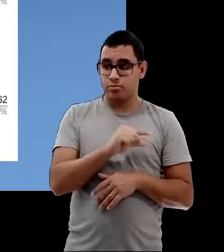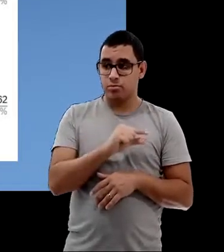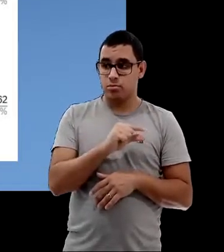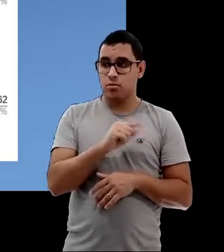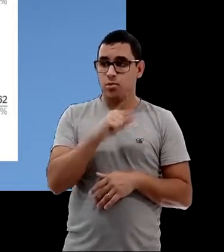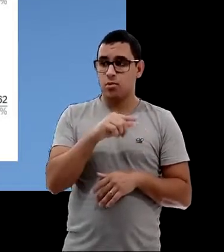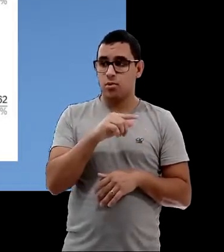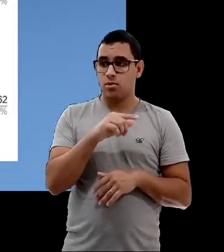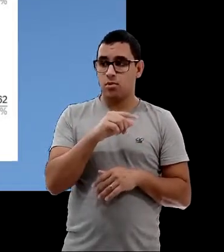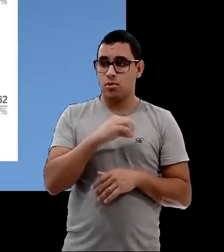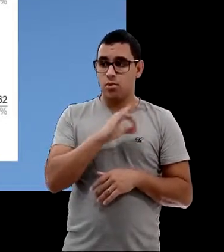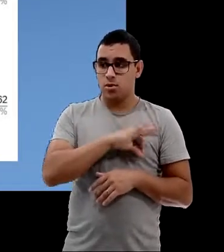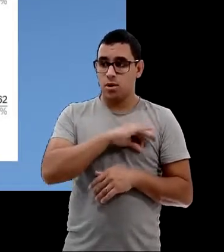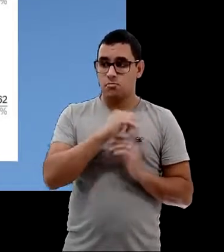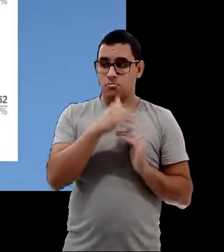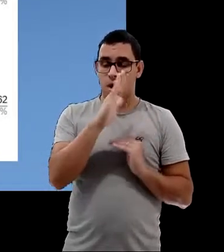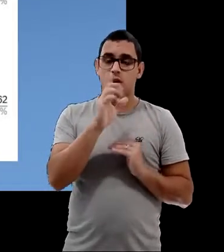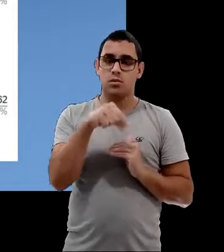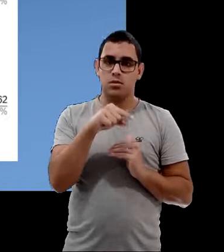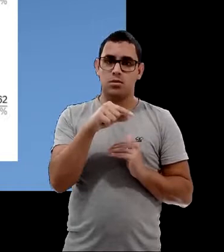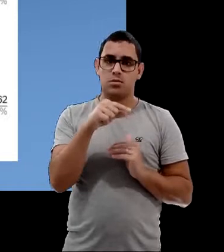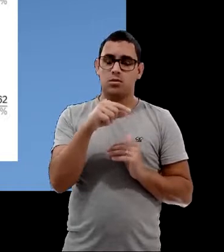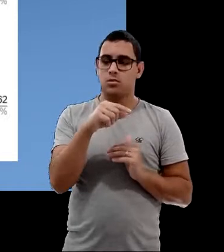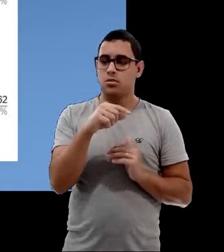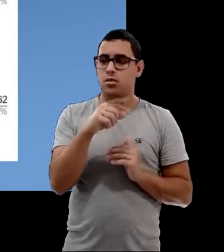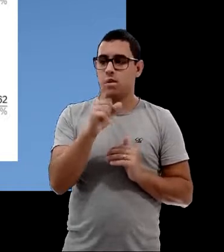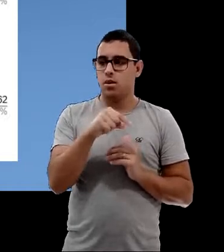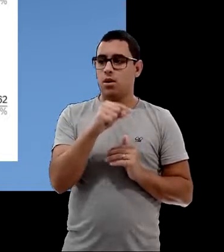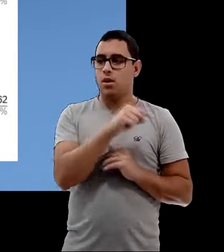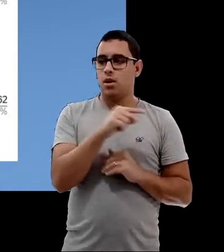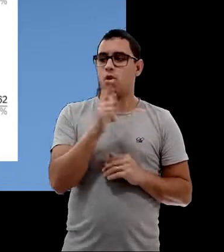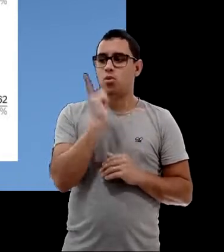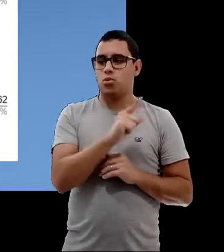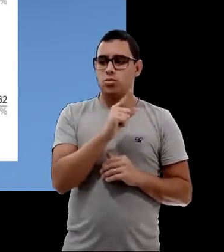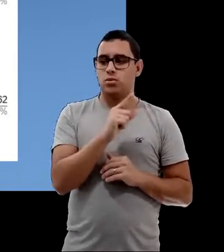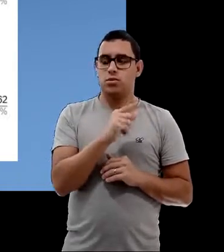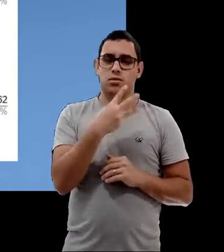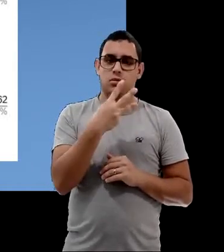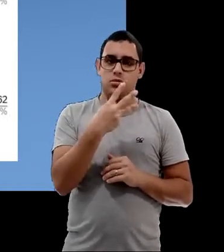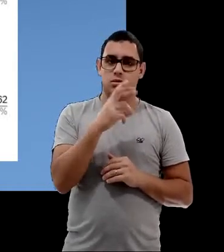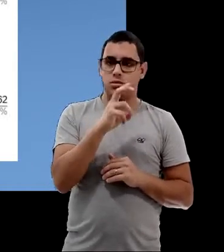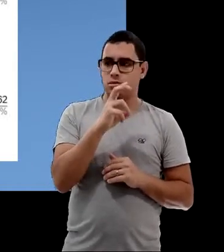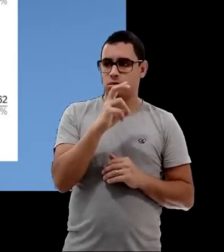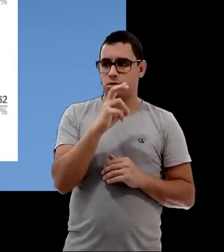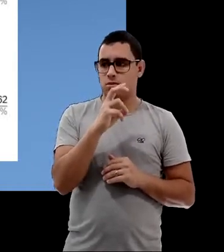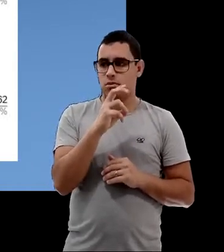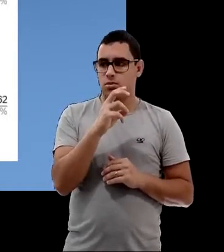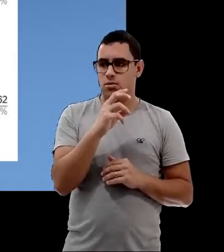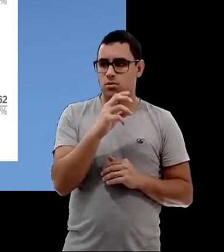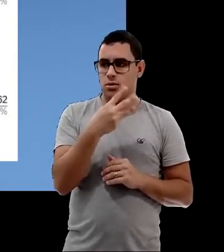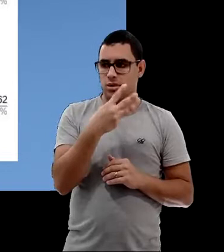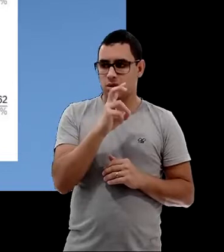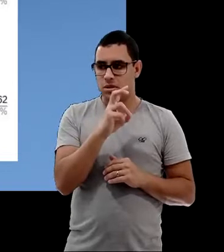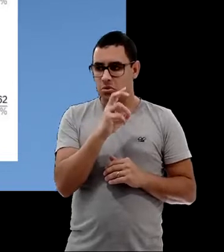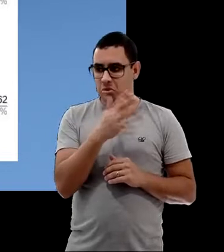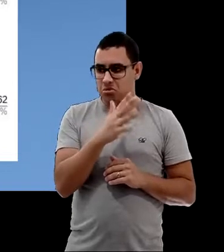está em 30%. Isso com dados do IBGE, com dados mais concretos.